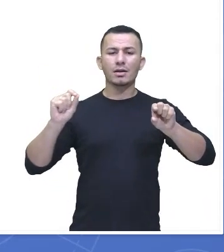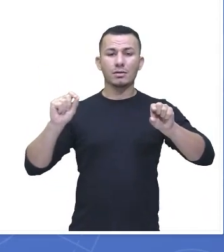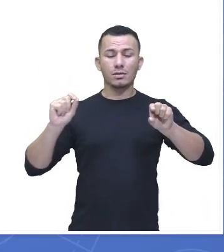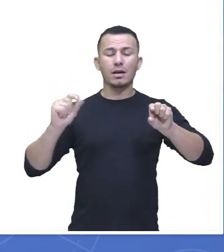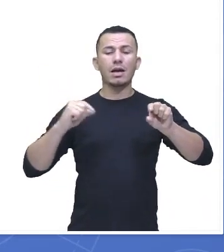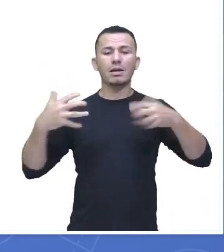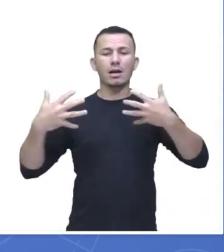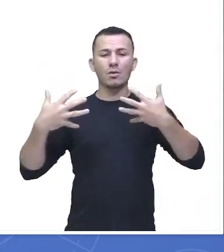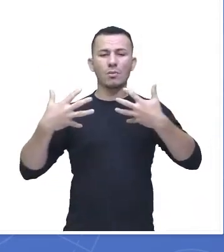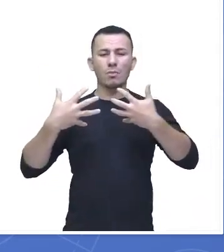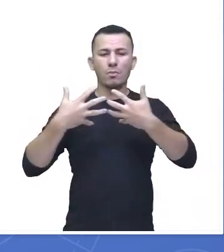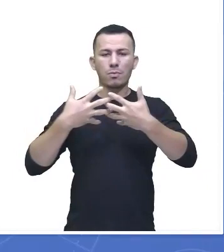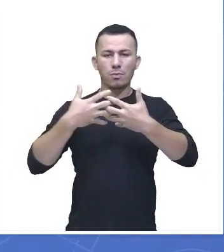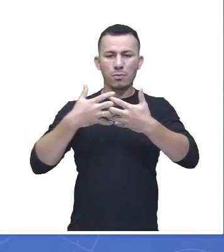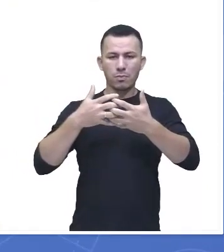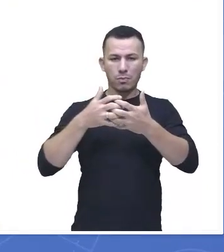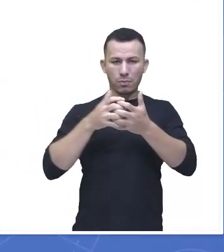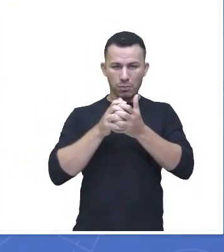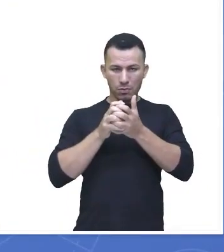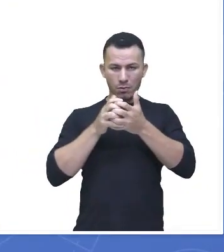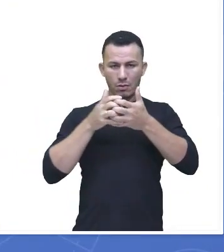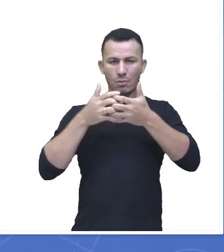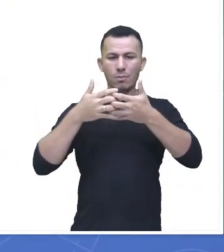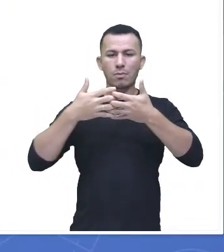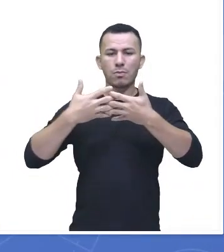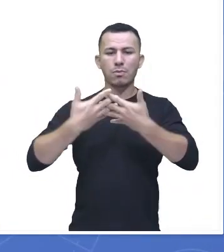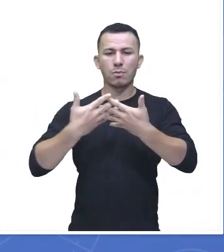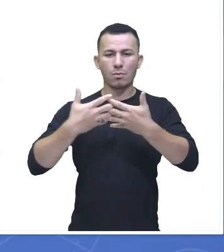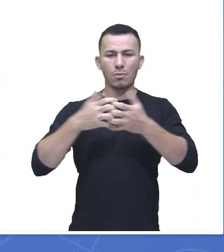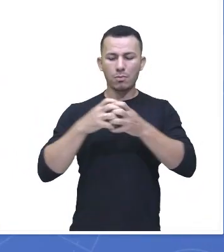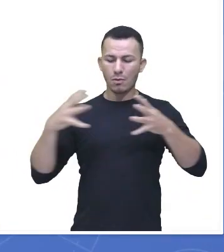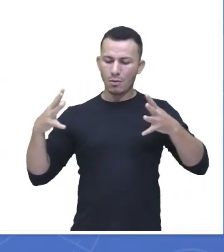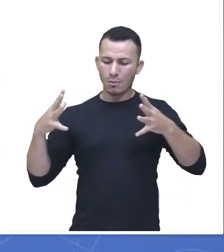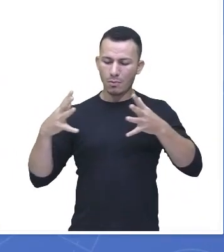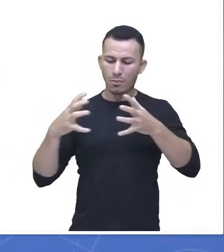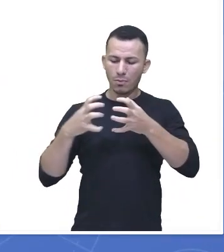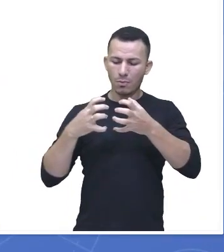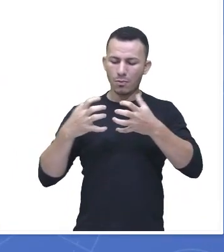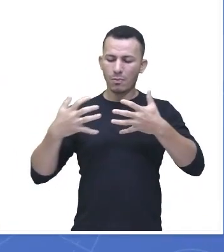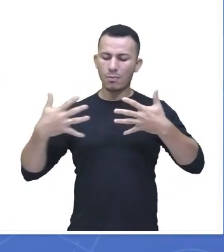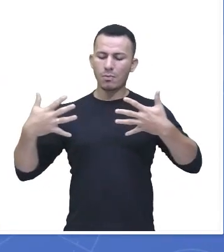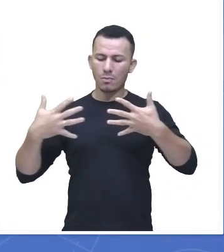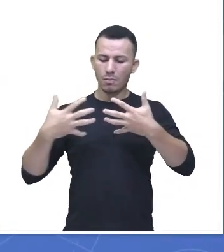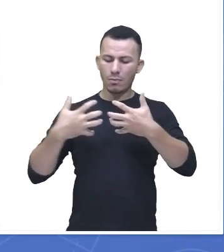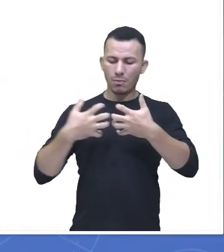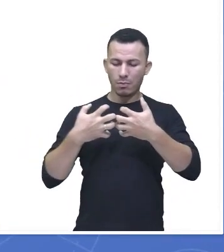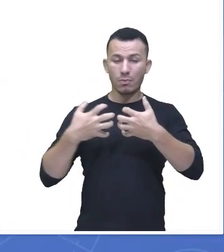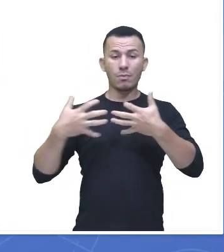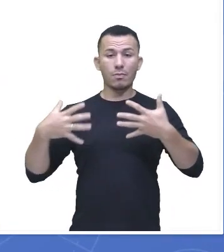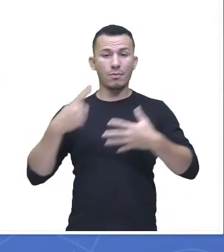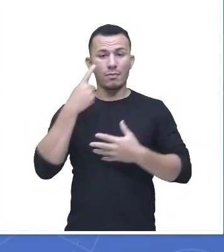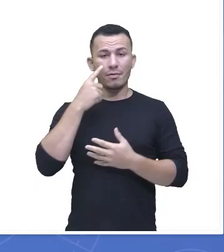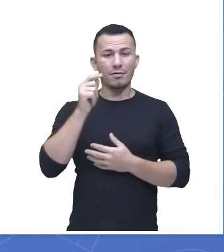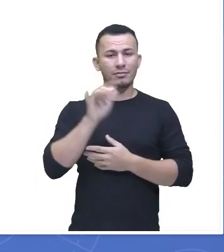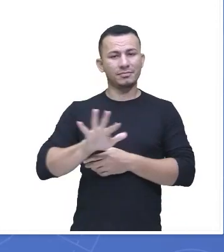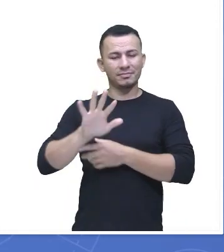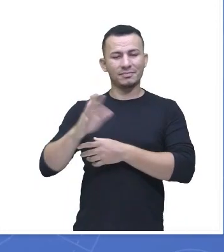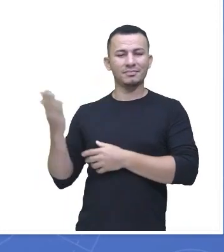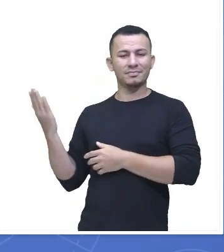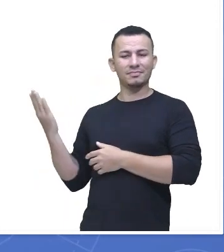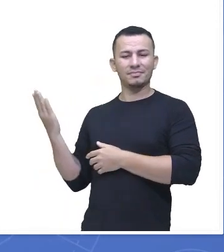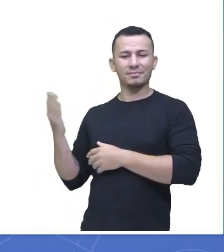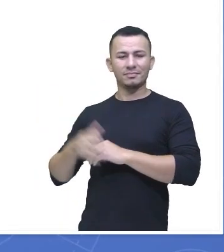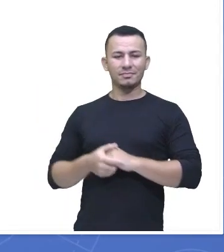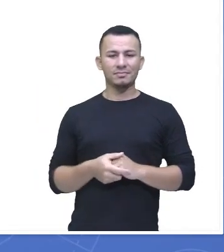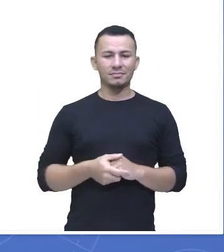de contração, como vocês vão ver aqui na próxima imagem. Tá certo? Então, é assim que ocorre